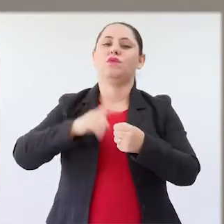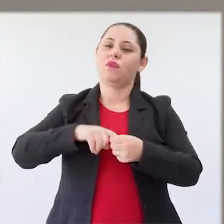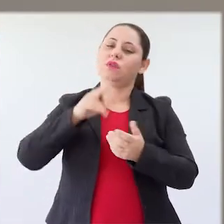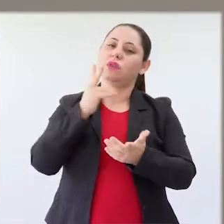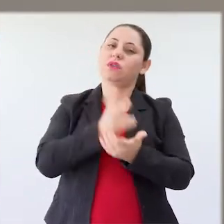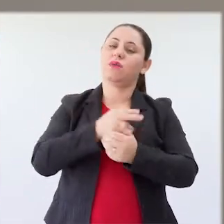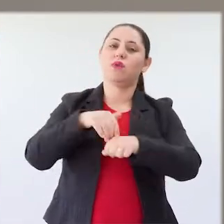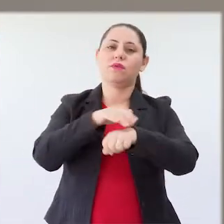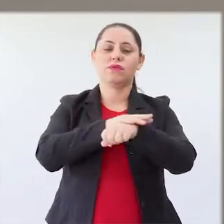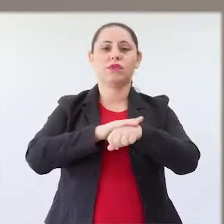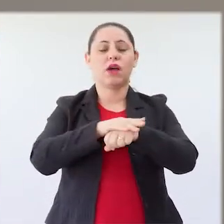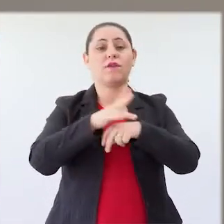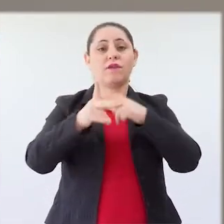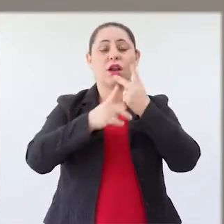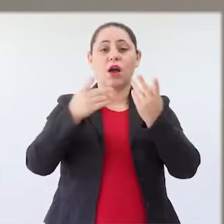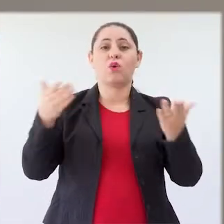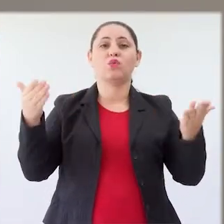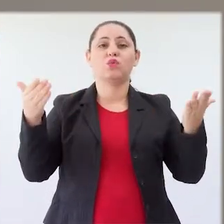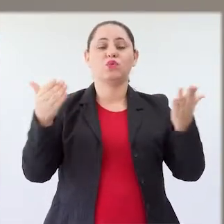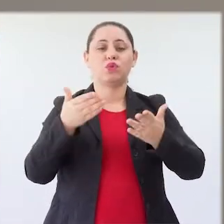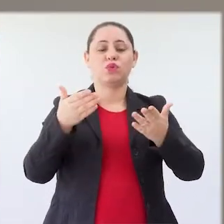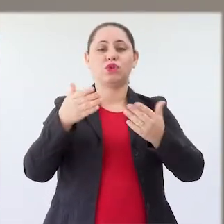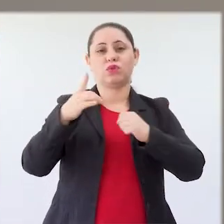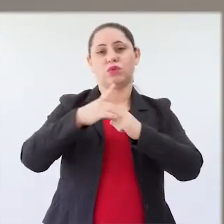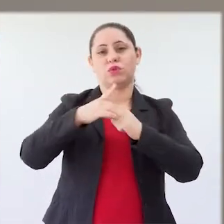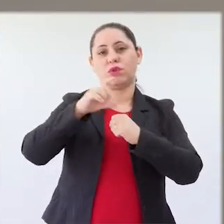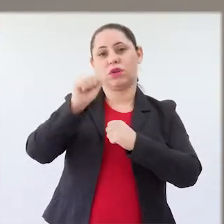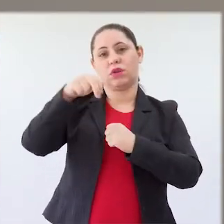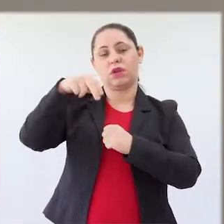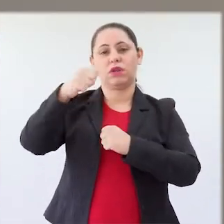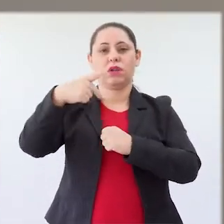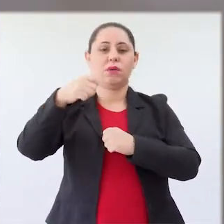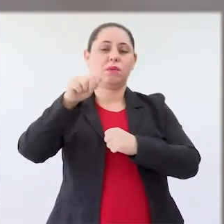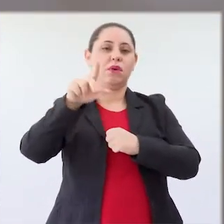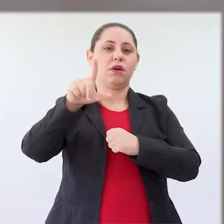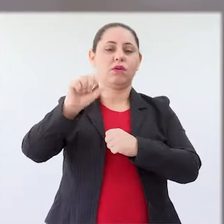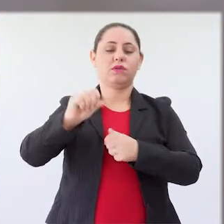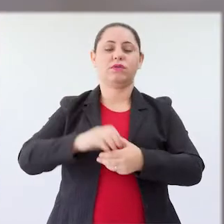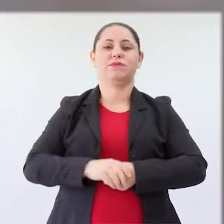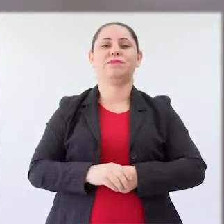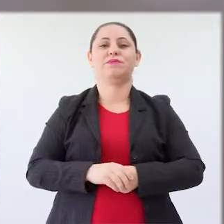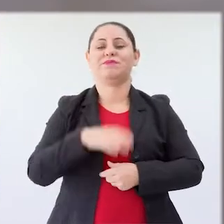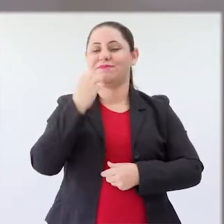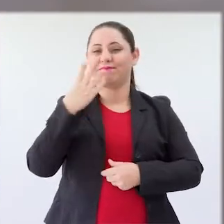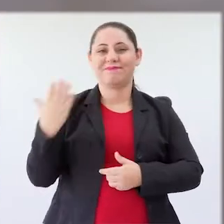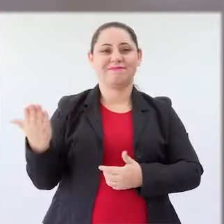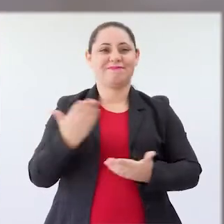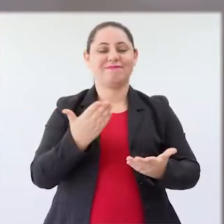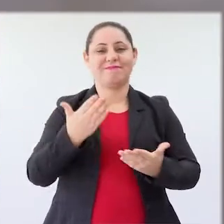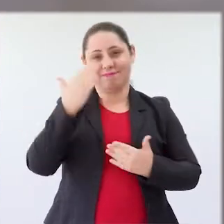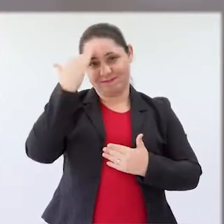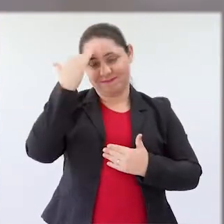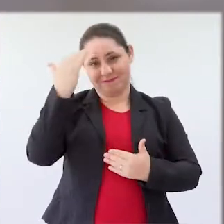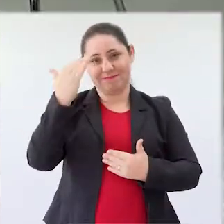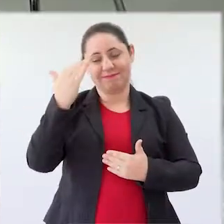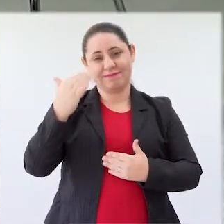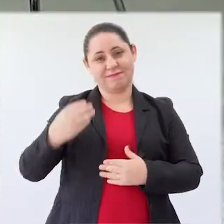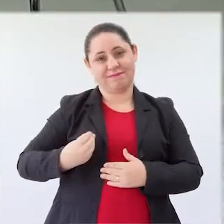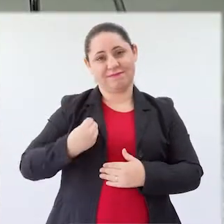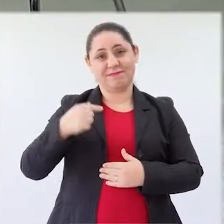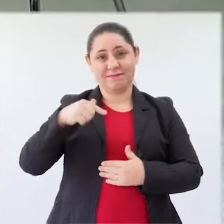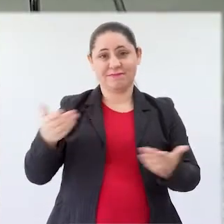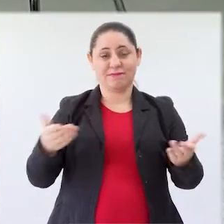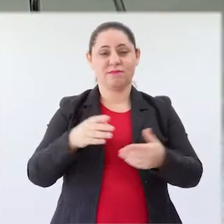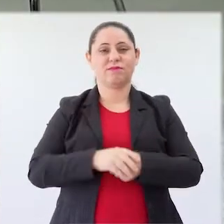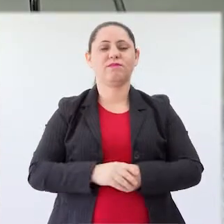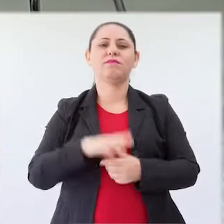E para falar sobre isso, eu converso com a doutora Ana Paula Horizonte. Seja bem-vinda, doutora. Obrigada por receber aqui nesse canal.